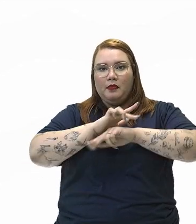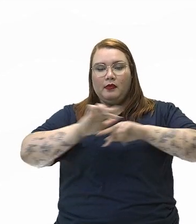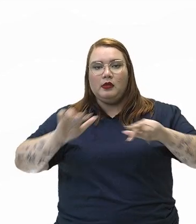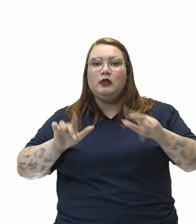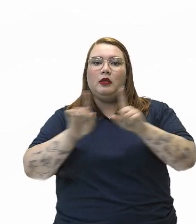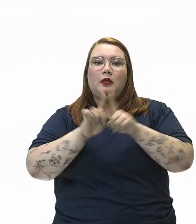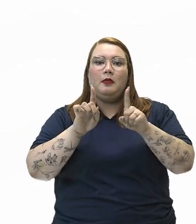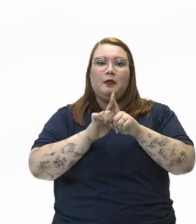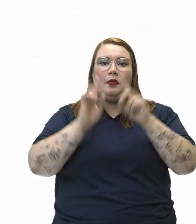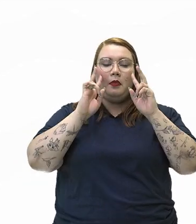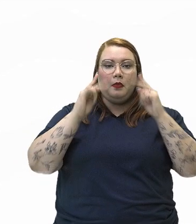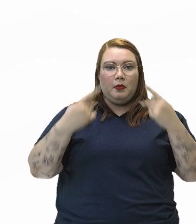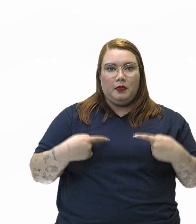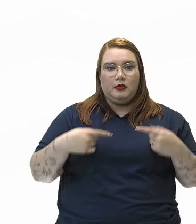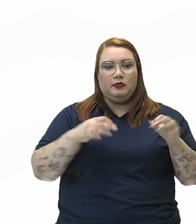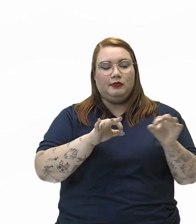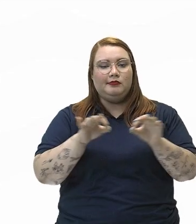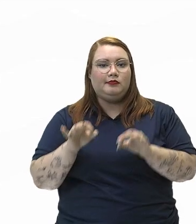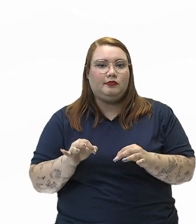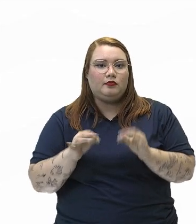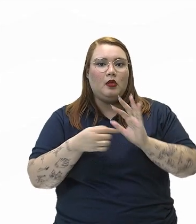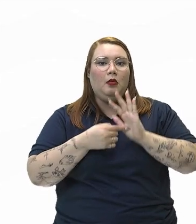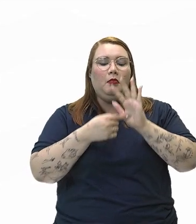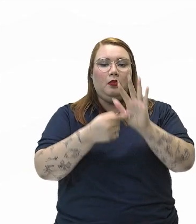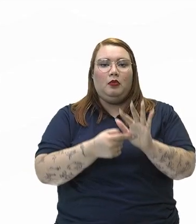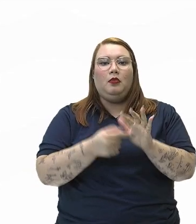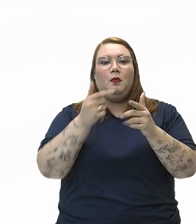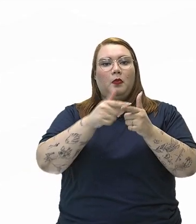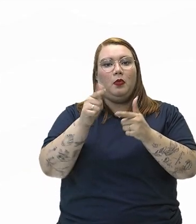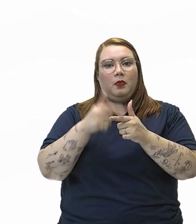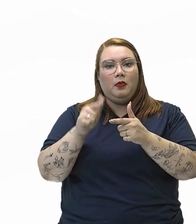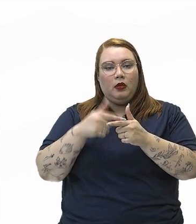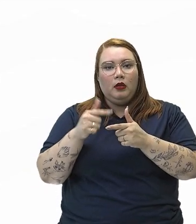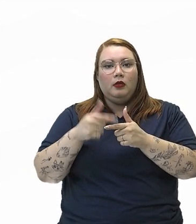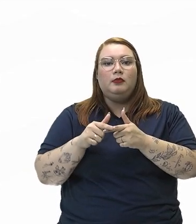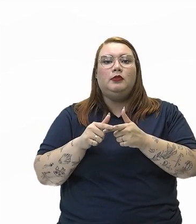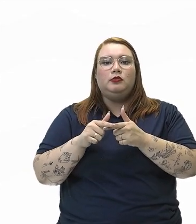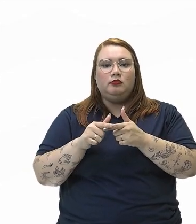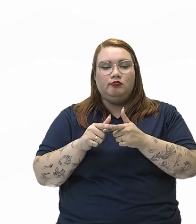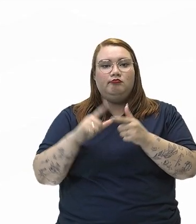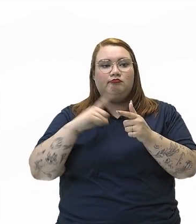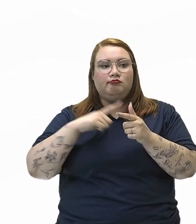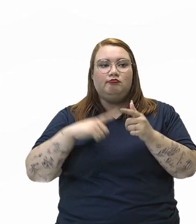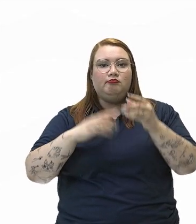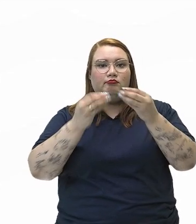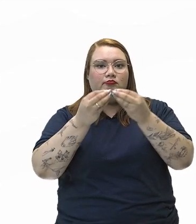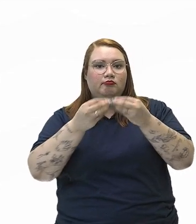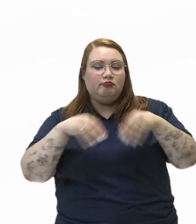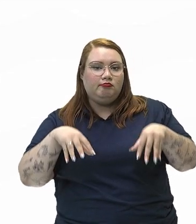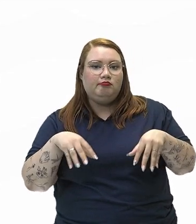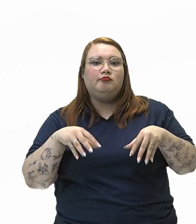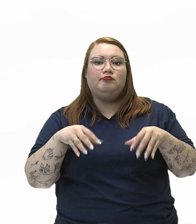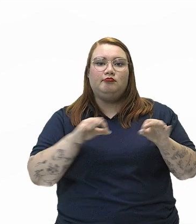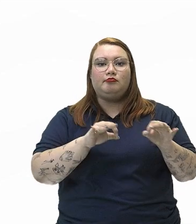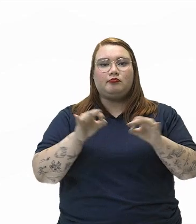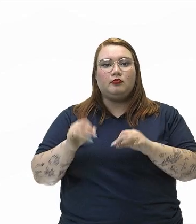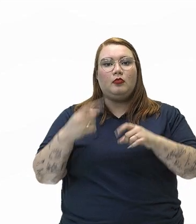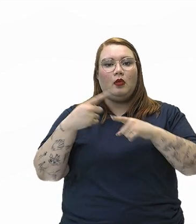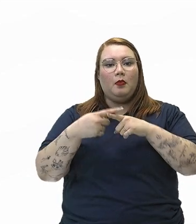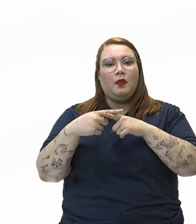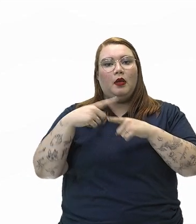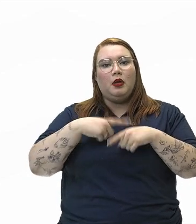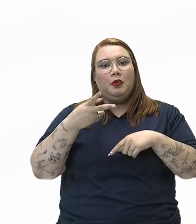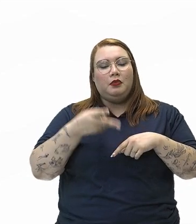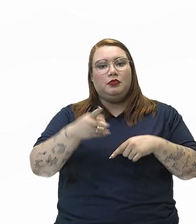ser humano, trazendo aí questões muito fragilizadas, né, porque ainda está em